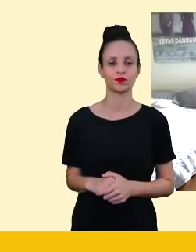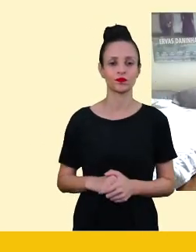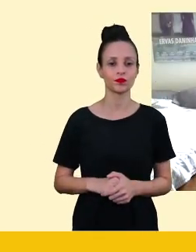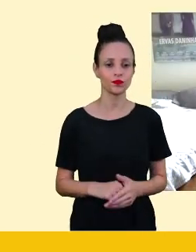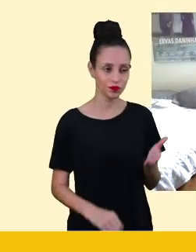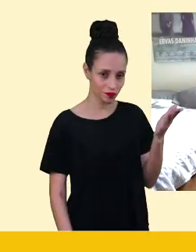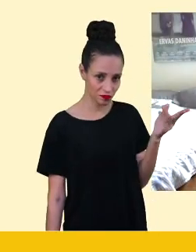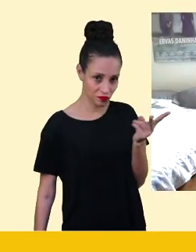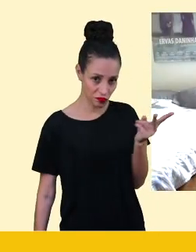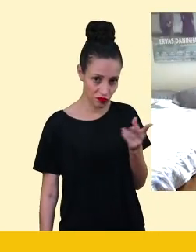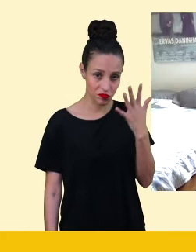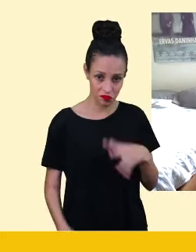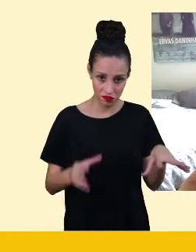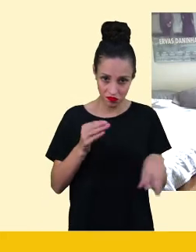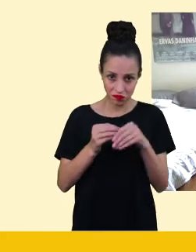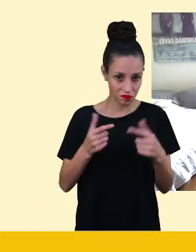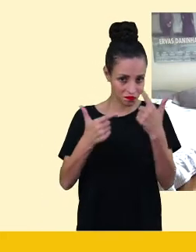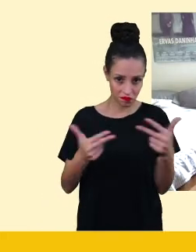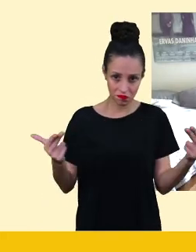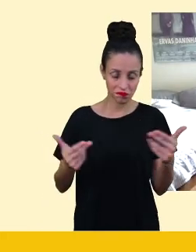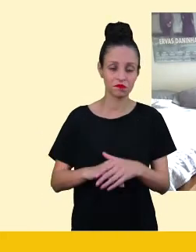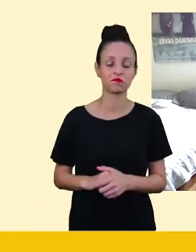Edivaldo, Luísa, querem acrescentar mais alguma coisa?